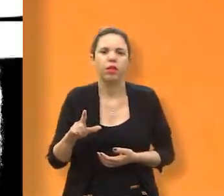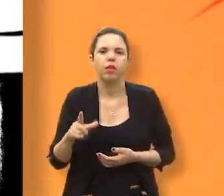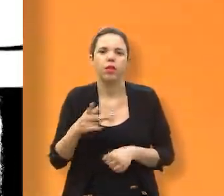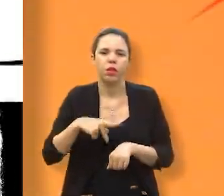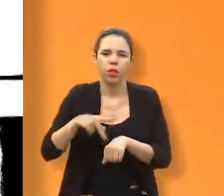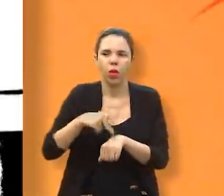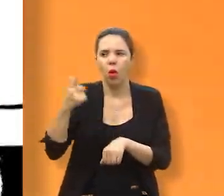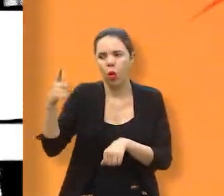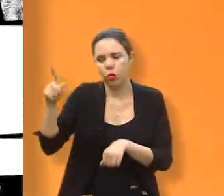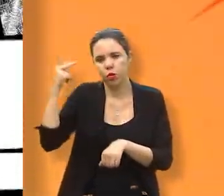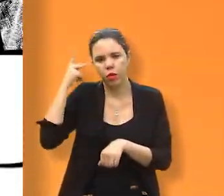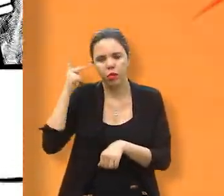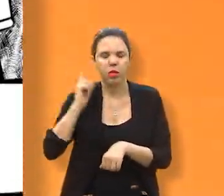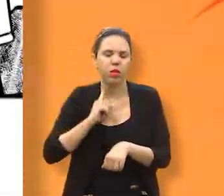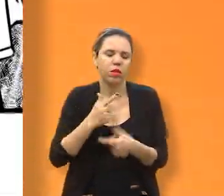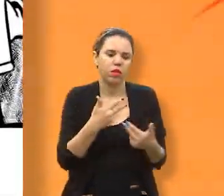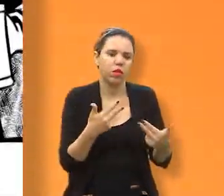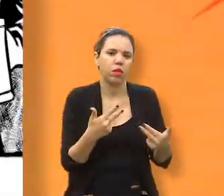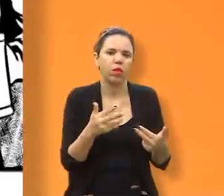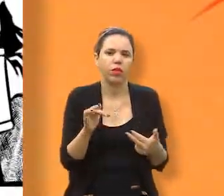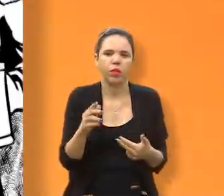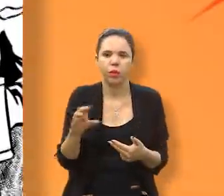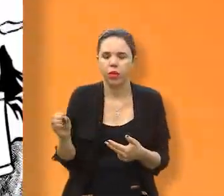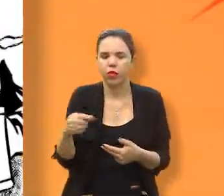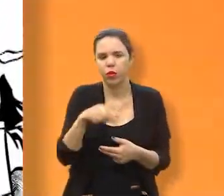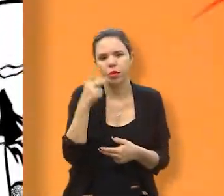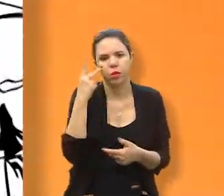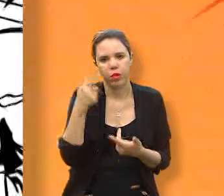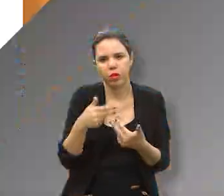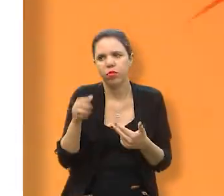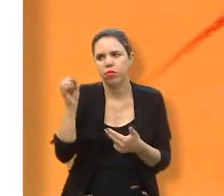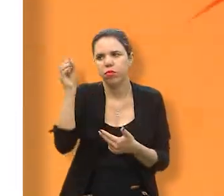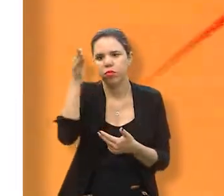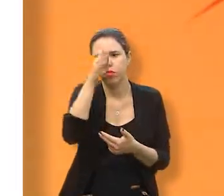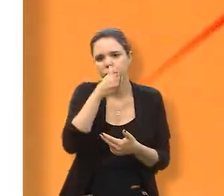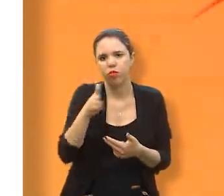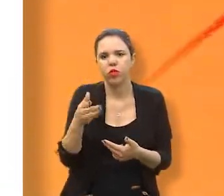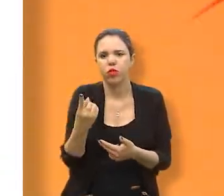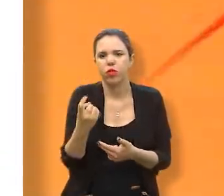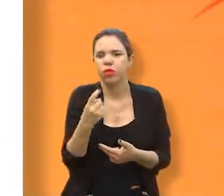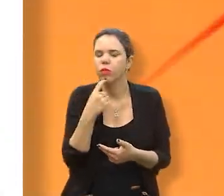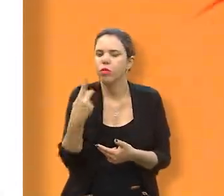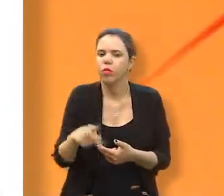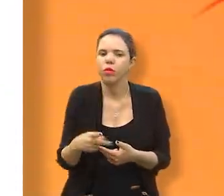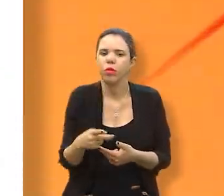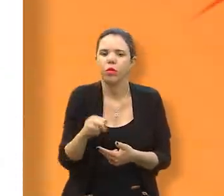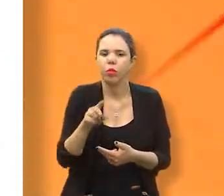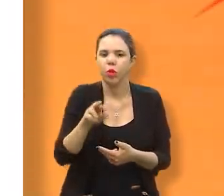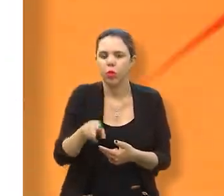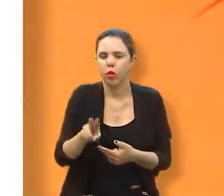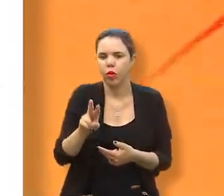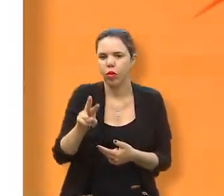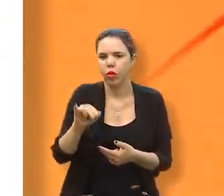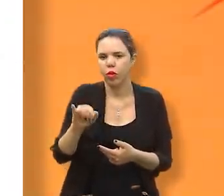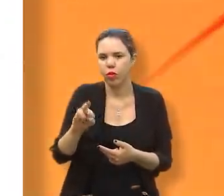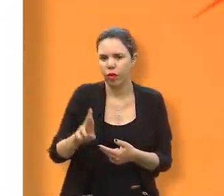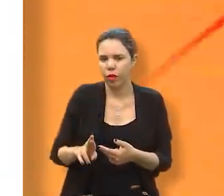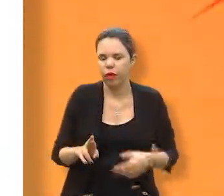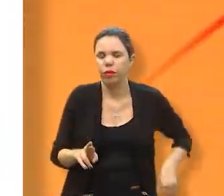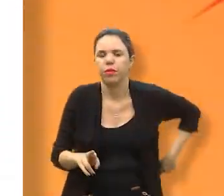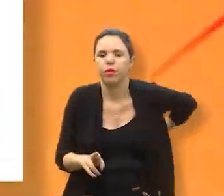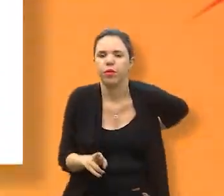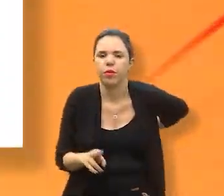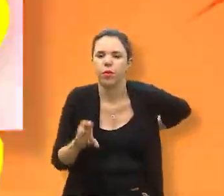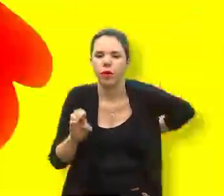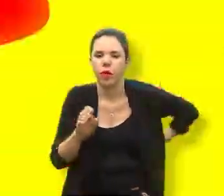está em Mariana, Minas Gerais, o Fábio foi para São Paulo, capital. O único que está em Campinas é o meu irmão, o Vitor, que é o Rurik, e